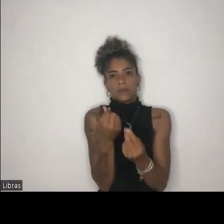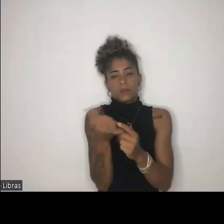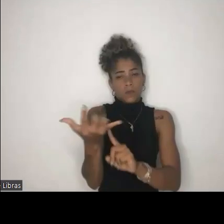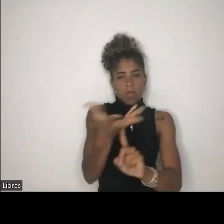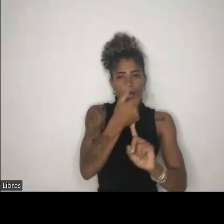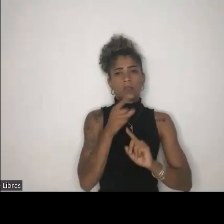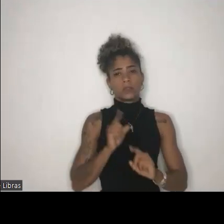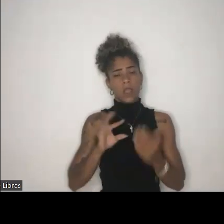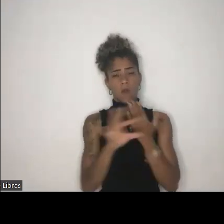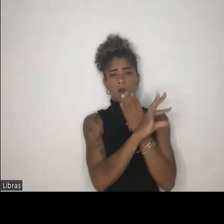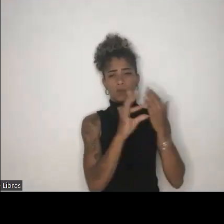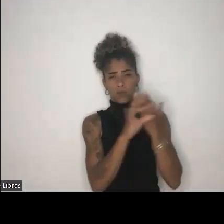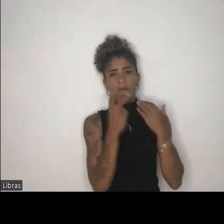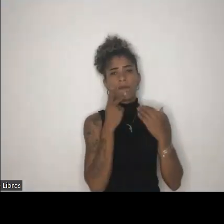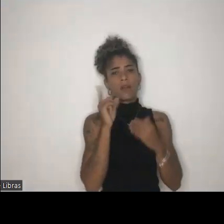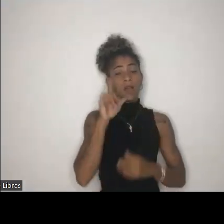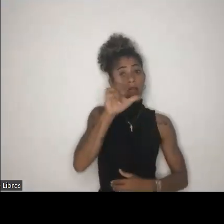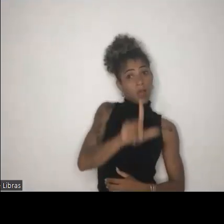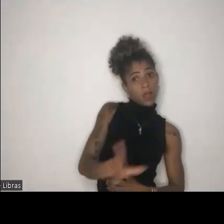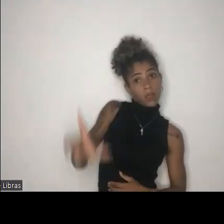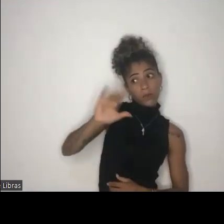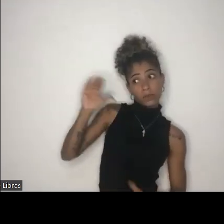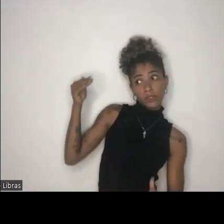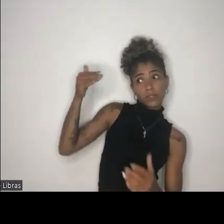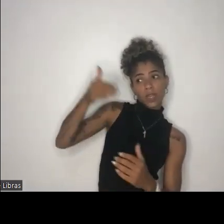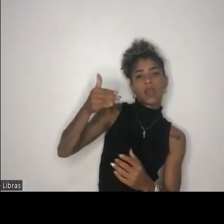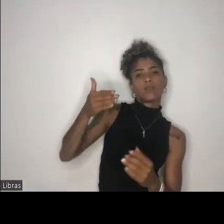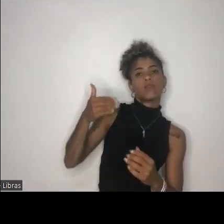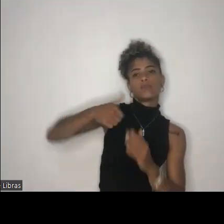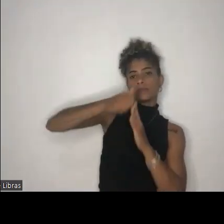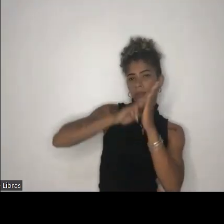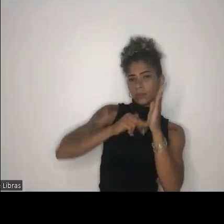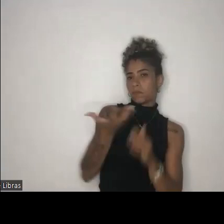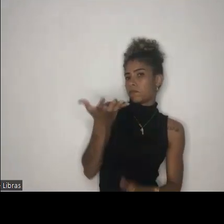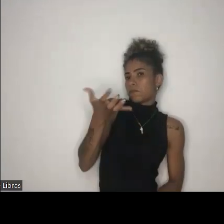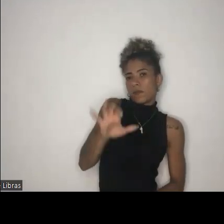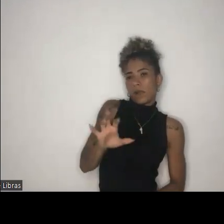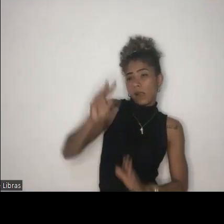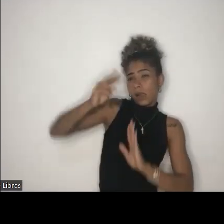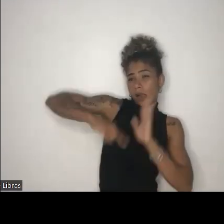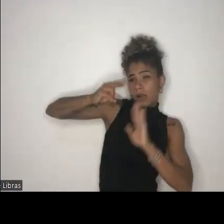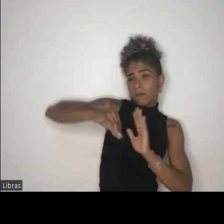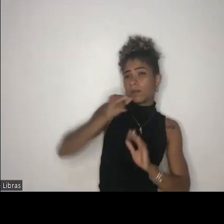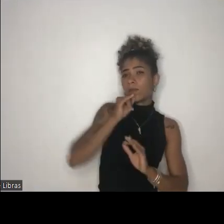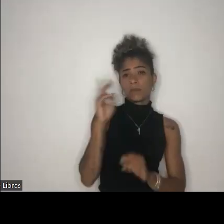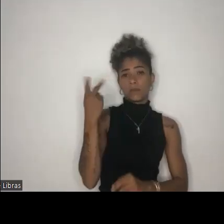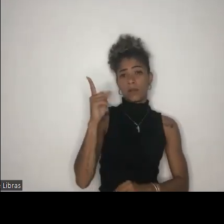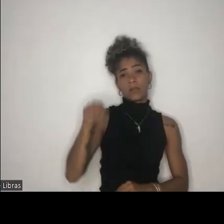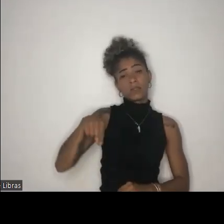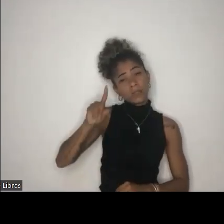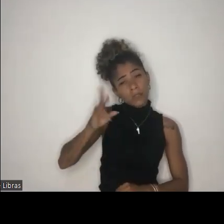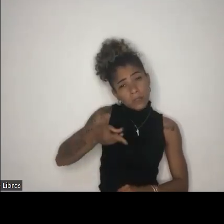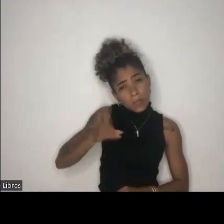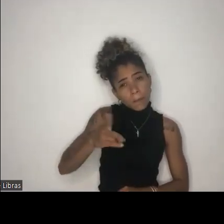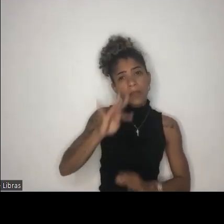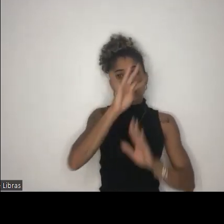Eu sempre tive muita literatura direta dos pintores né Eu nunca quis muito ler Historiador eu sempre peguei texto